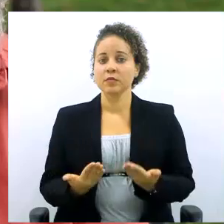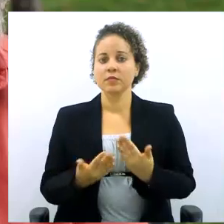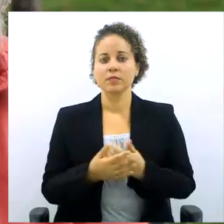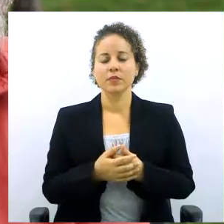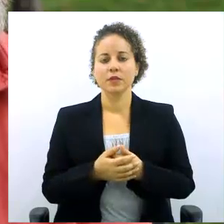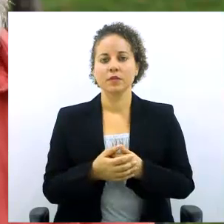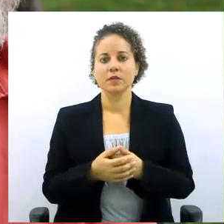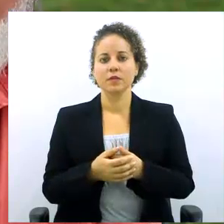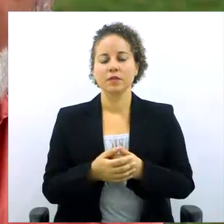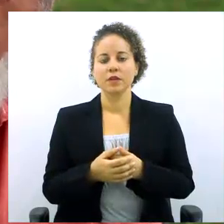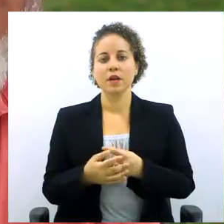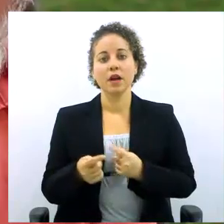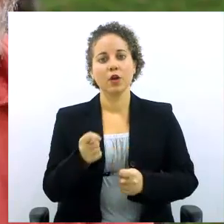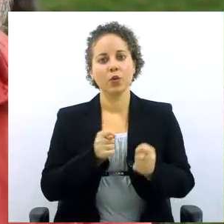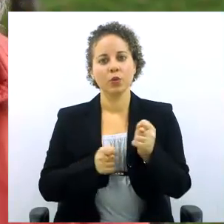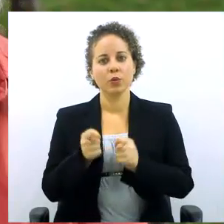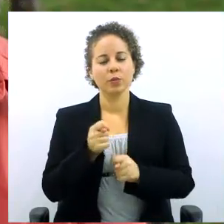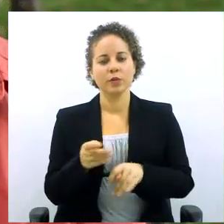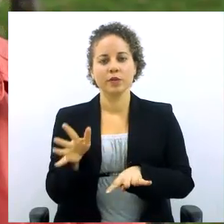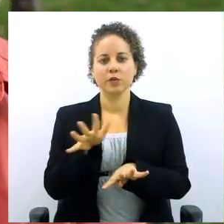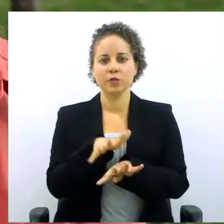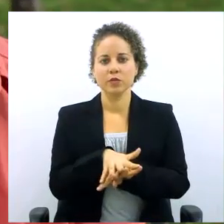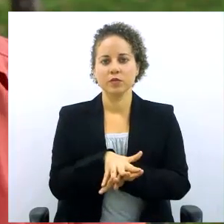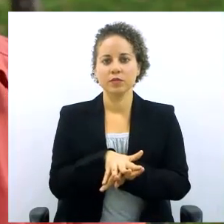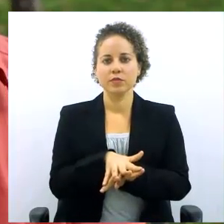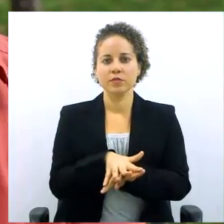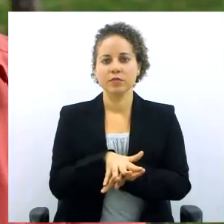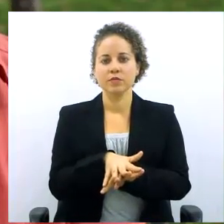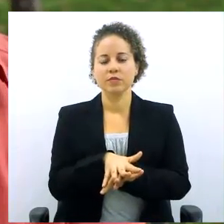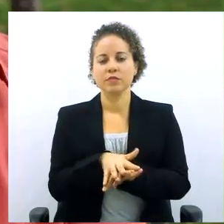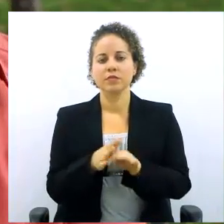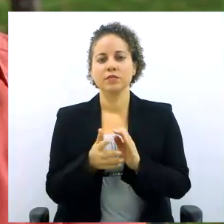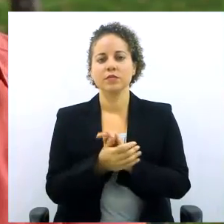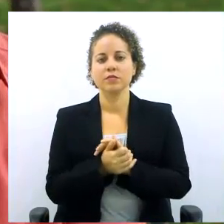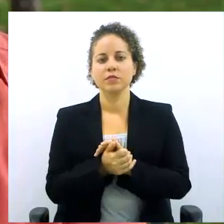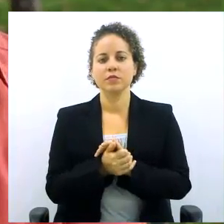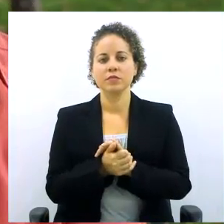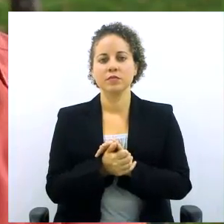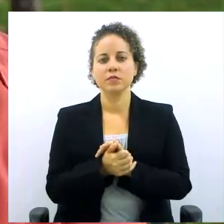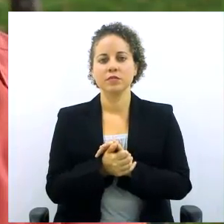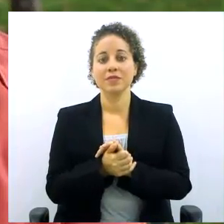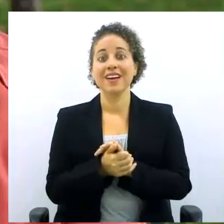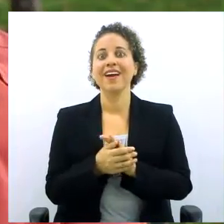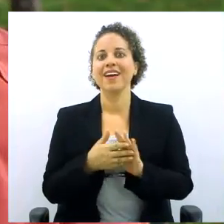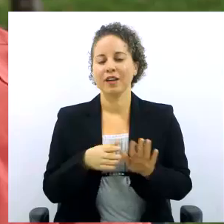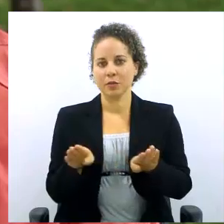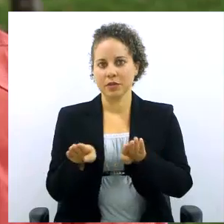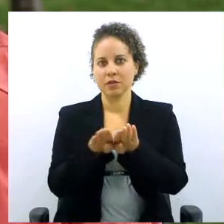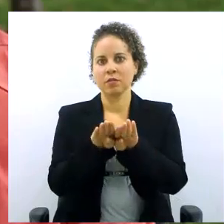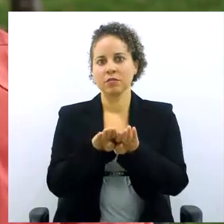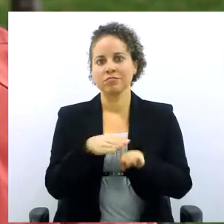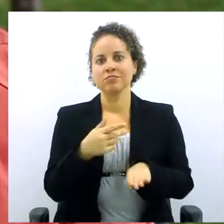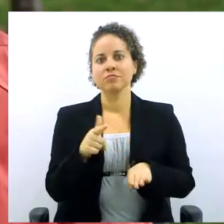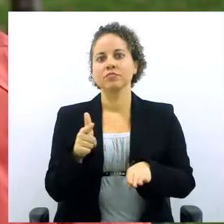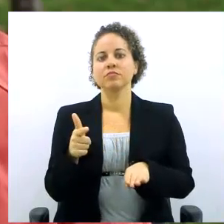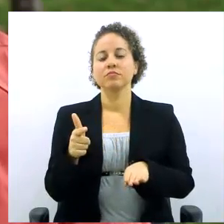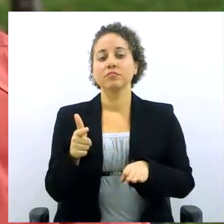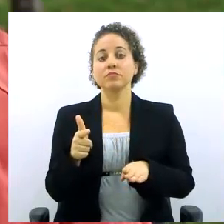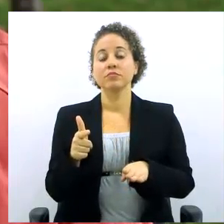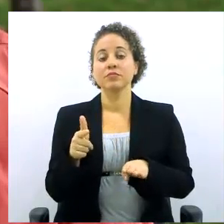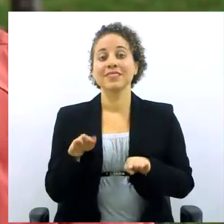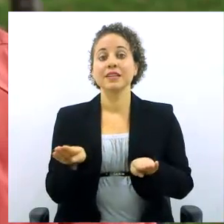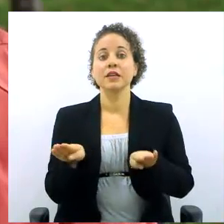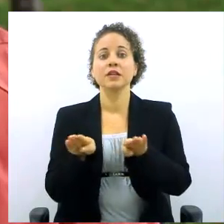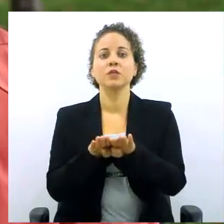a economia inclusiva, ela aborda a desigualdade. E desigualdade